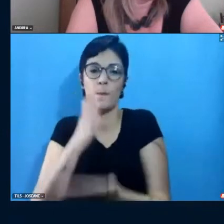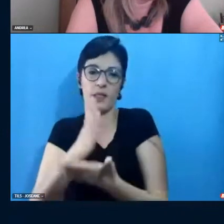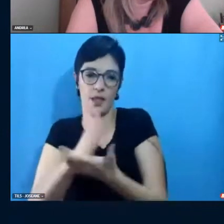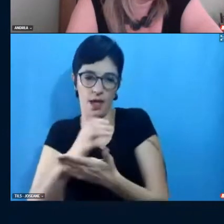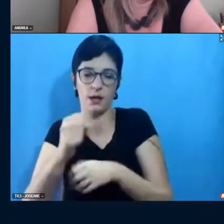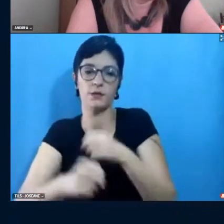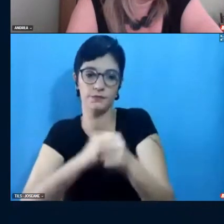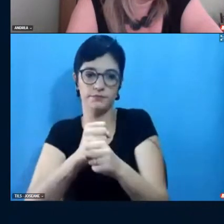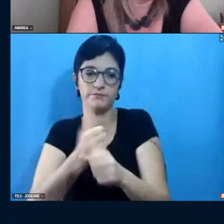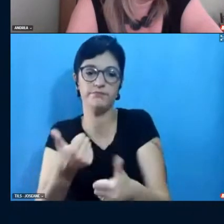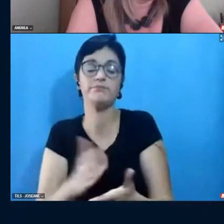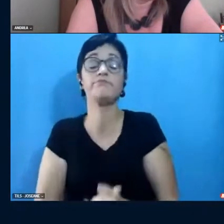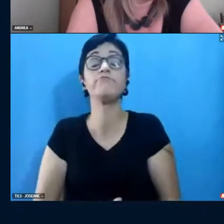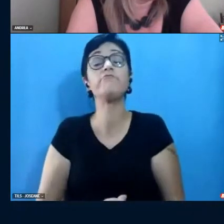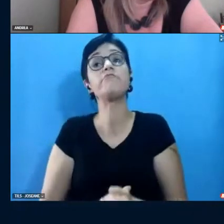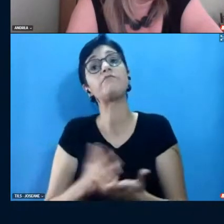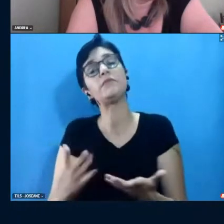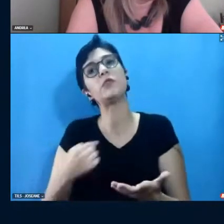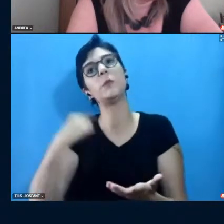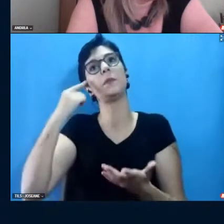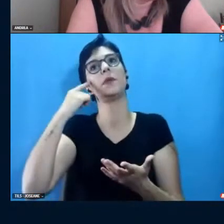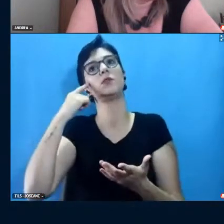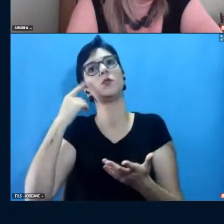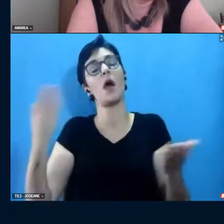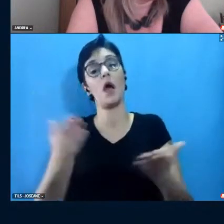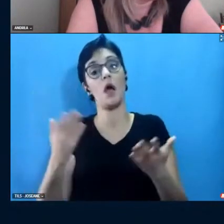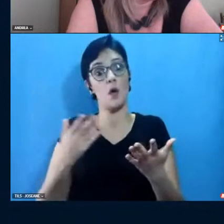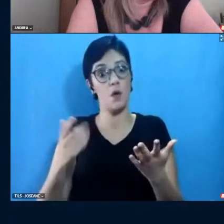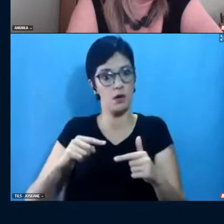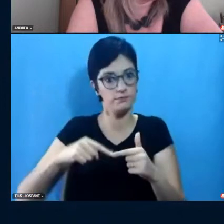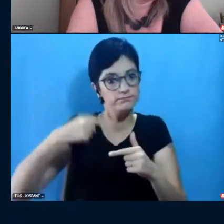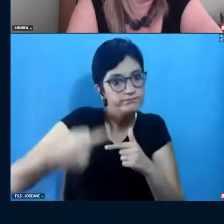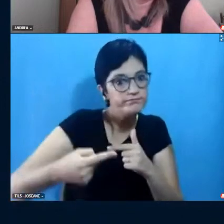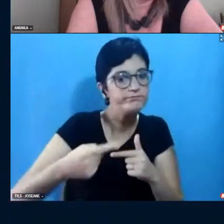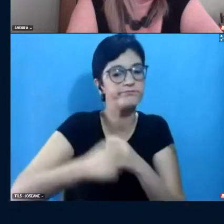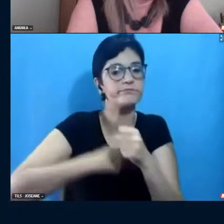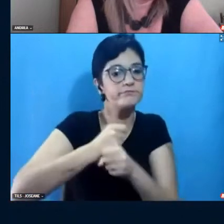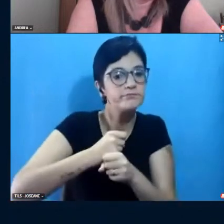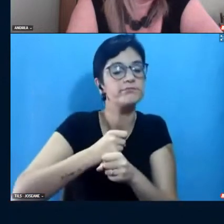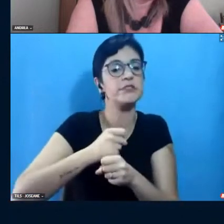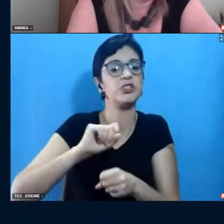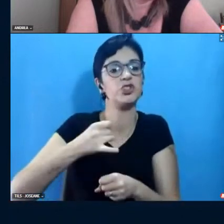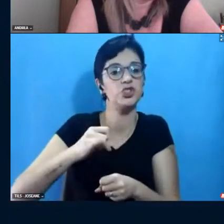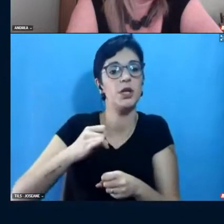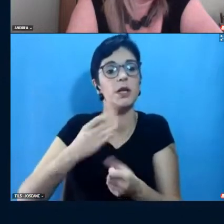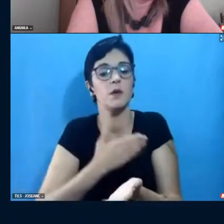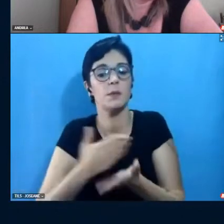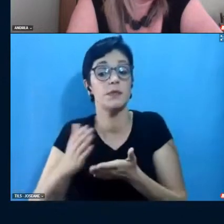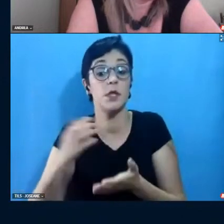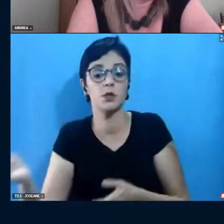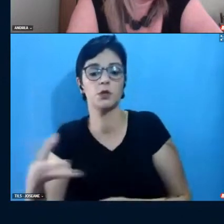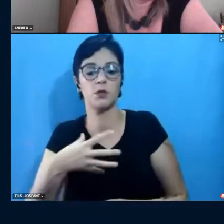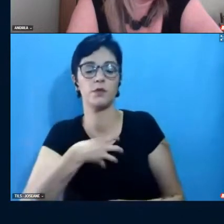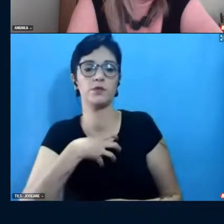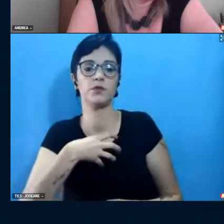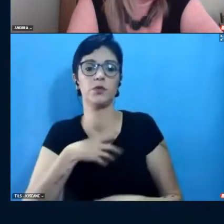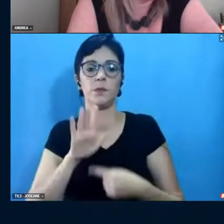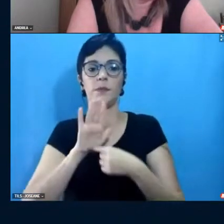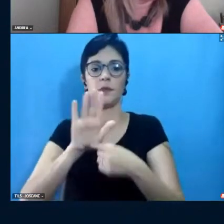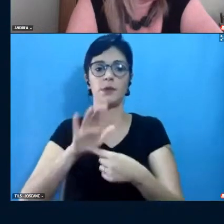de 2021, um novo processo, uma nova forma de apresentar o trabalho para não ficar